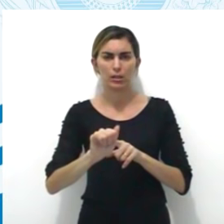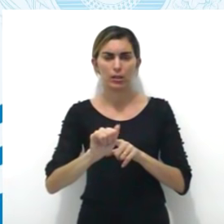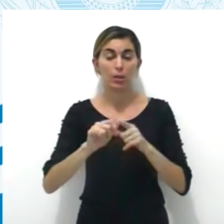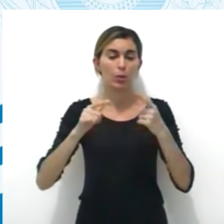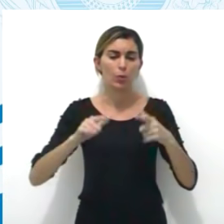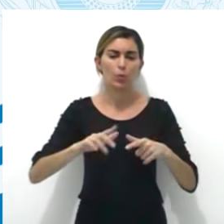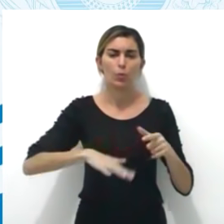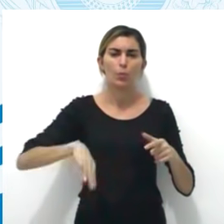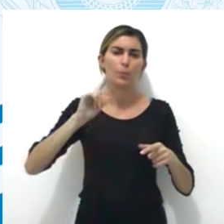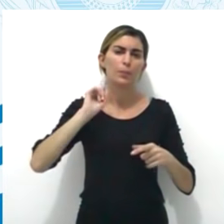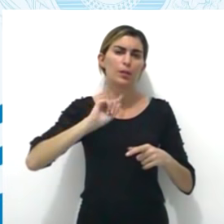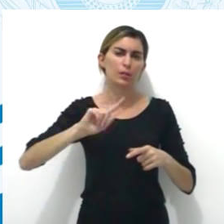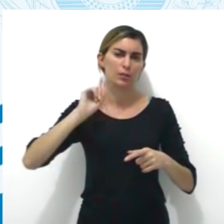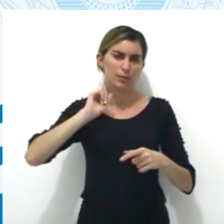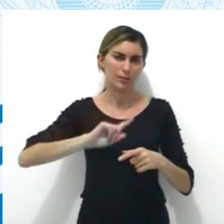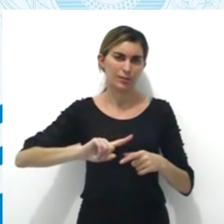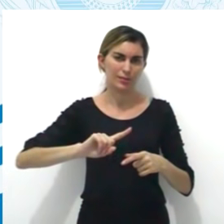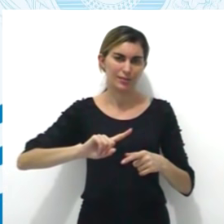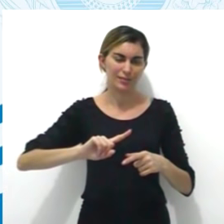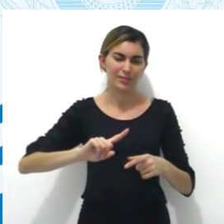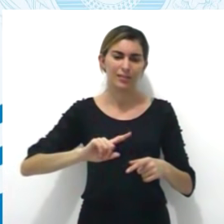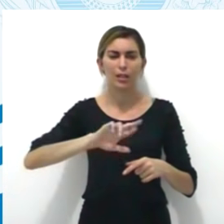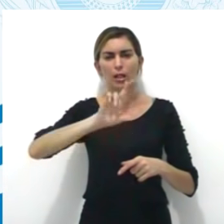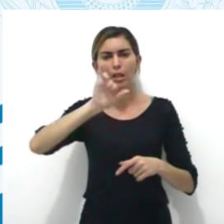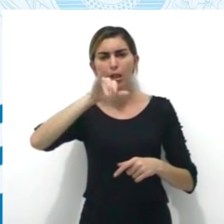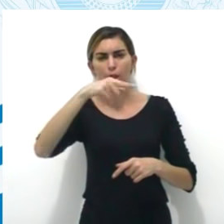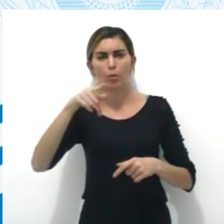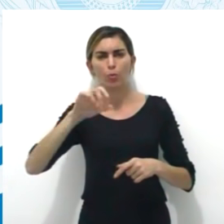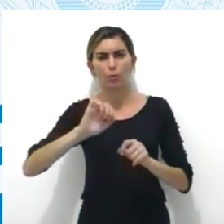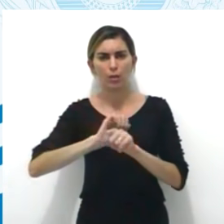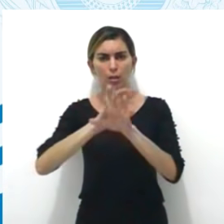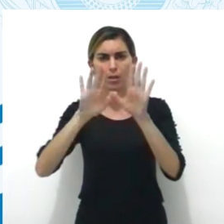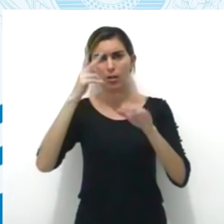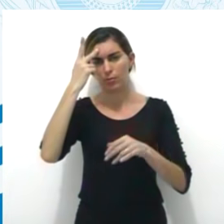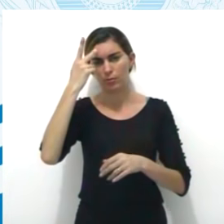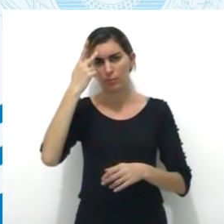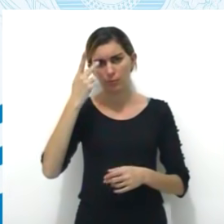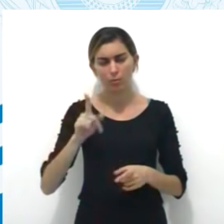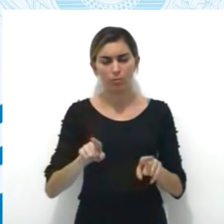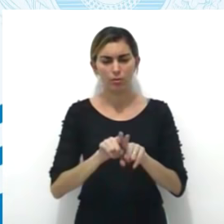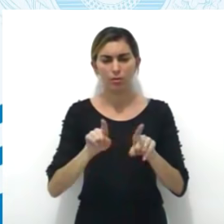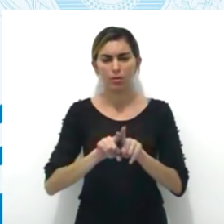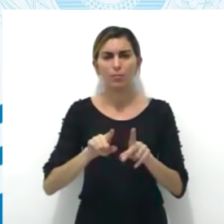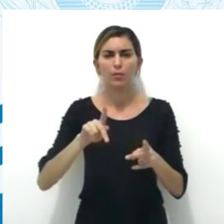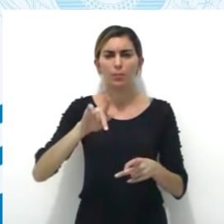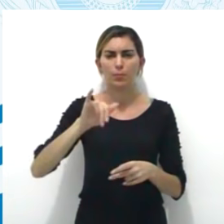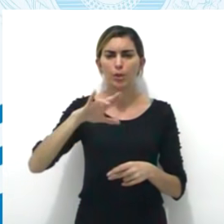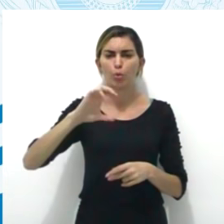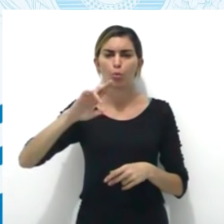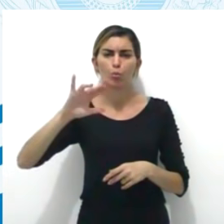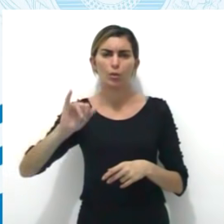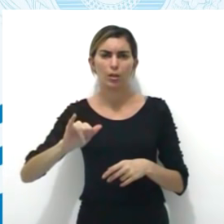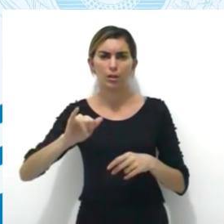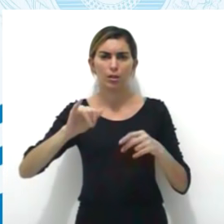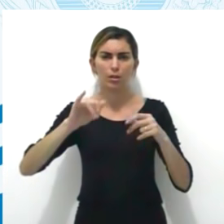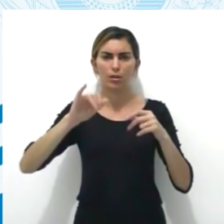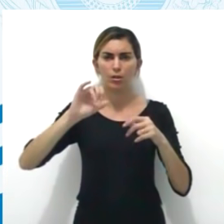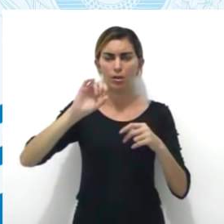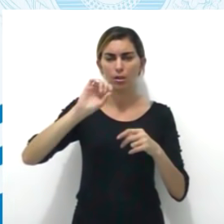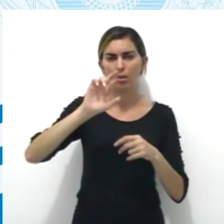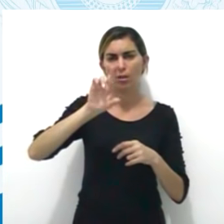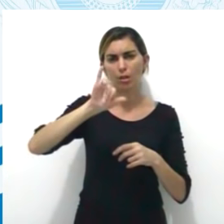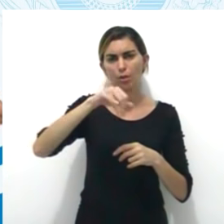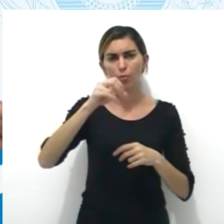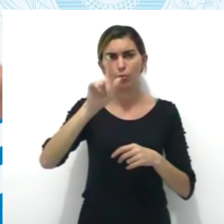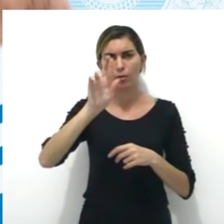essa, pessoal? Minas Gerais, Rio Claro, São Paulo, né? E Bicuí, Rio Grande do Sul. É